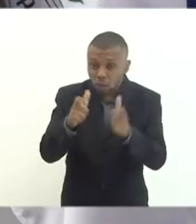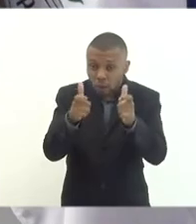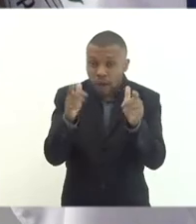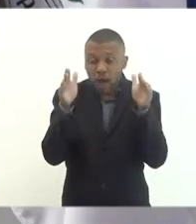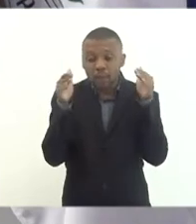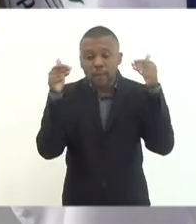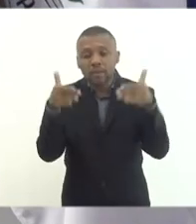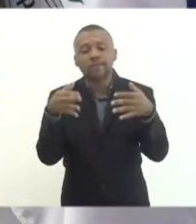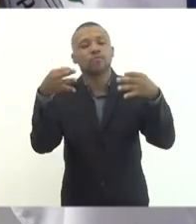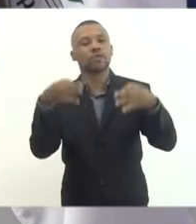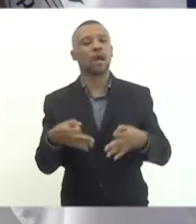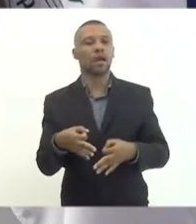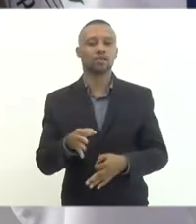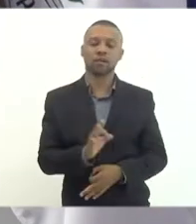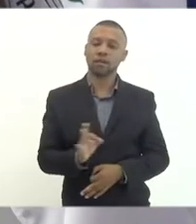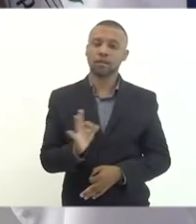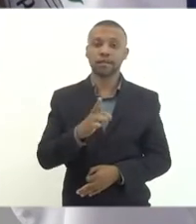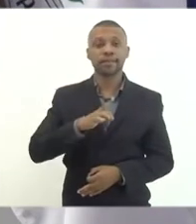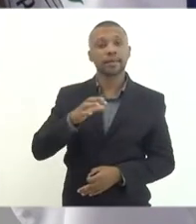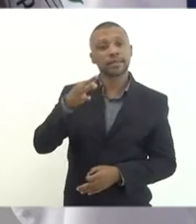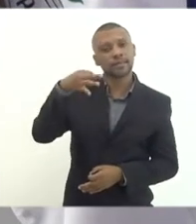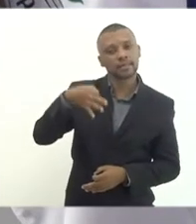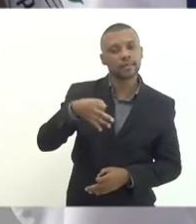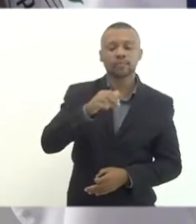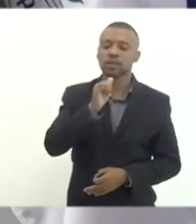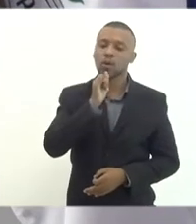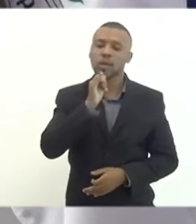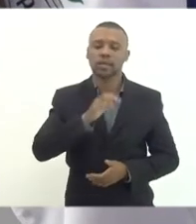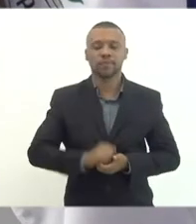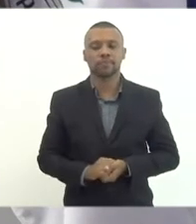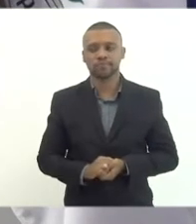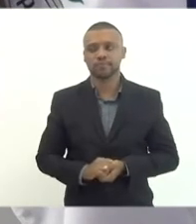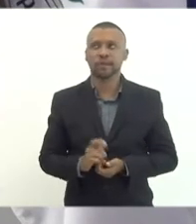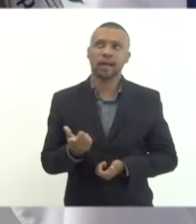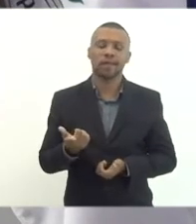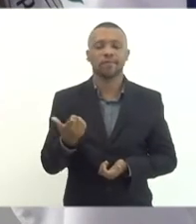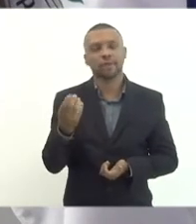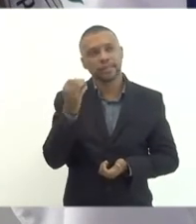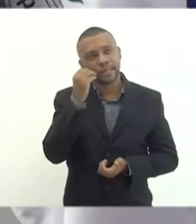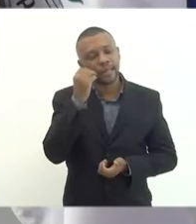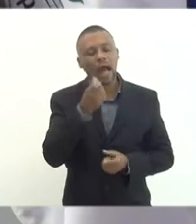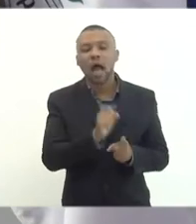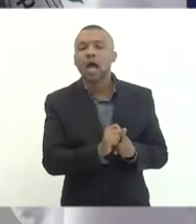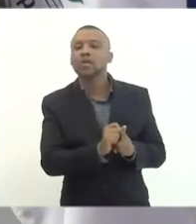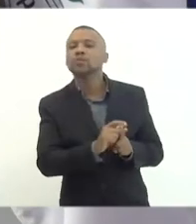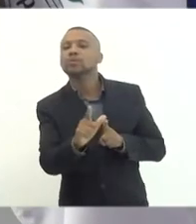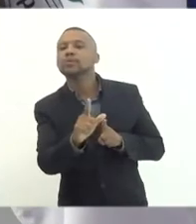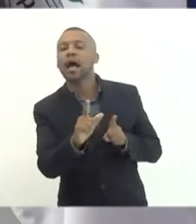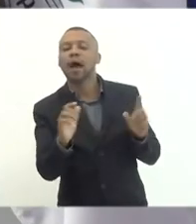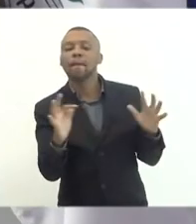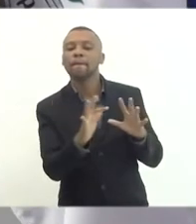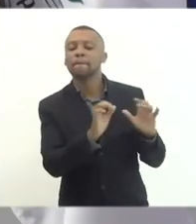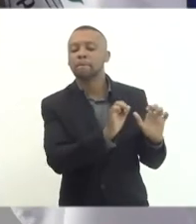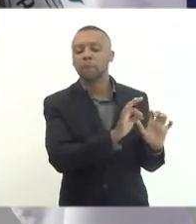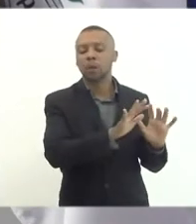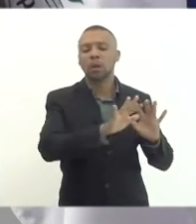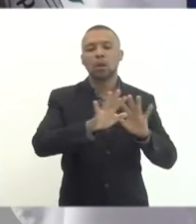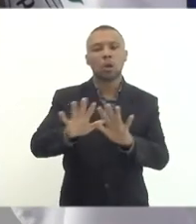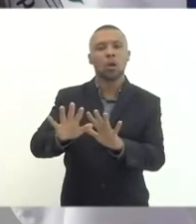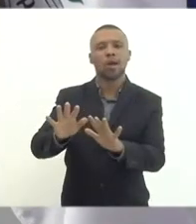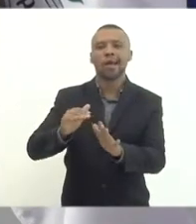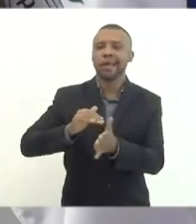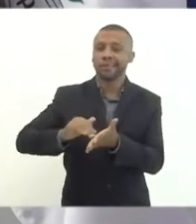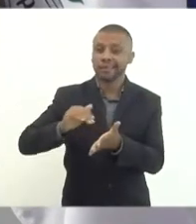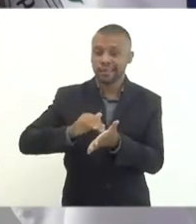local específico existe sim a vamos dispensar que ali no dispensar a Secretaria de Assistência